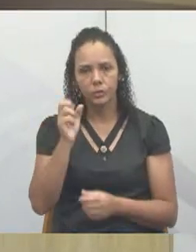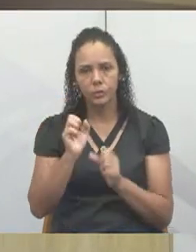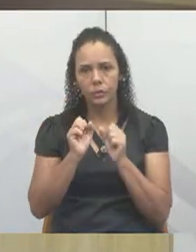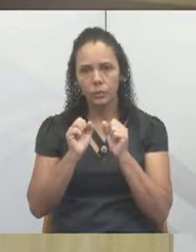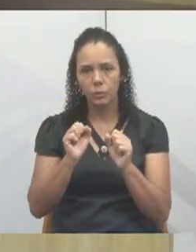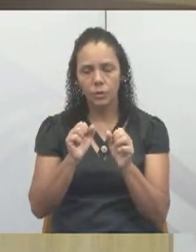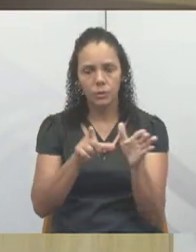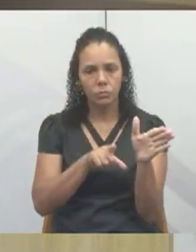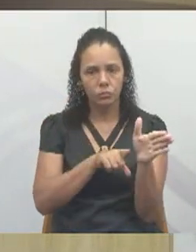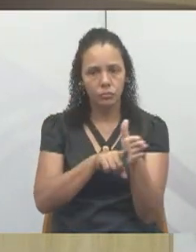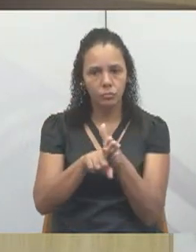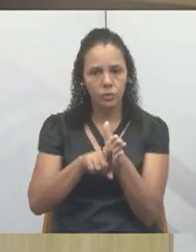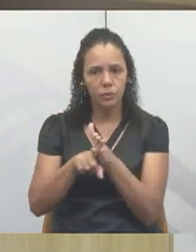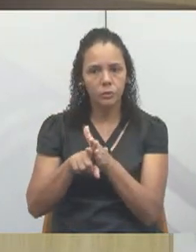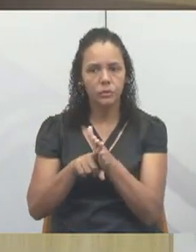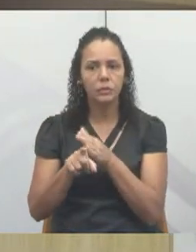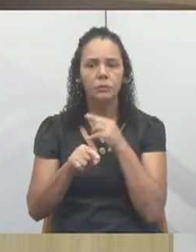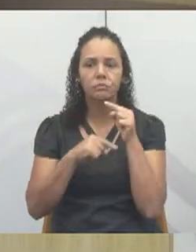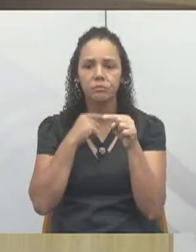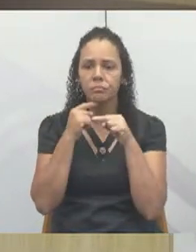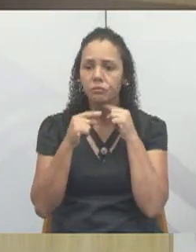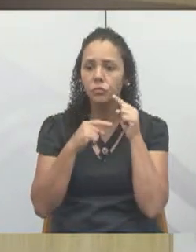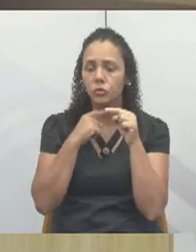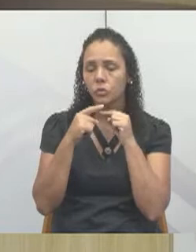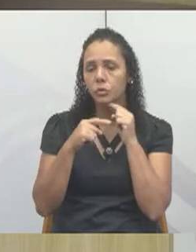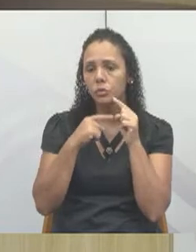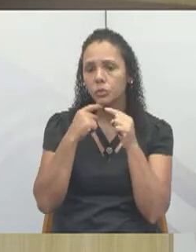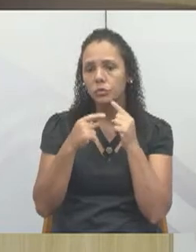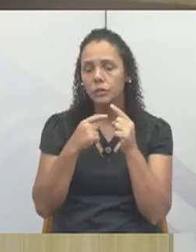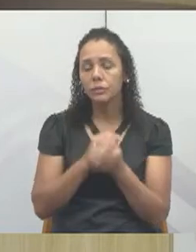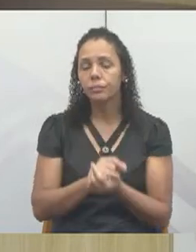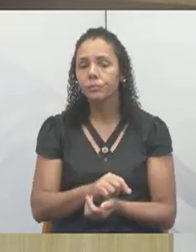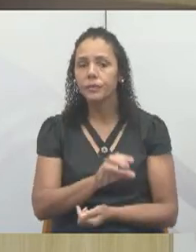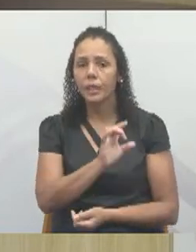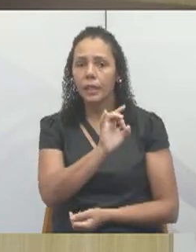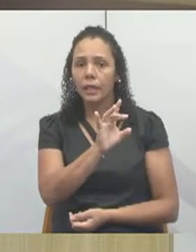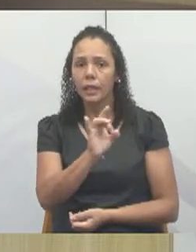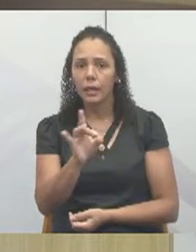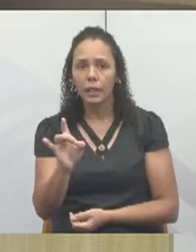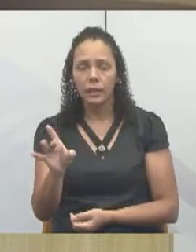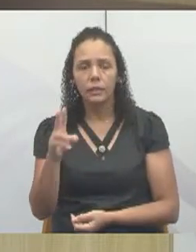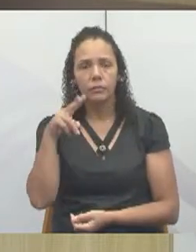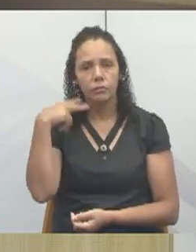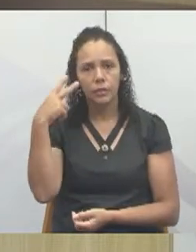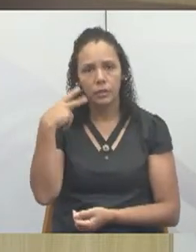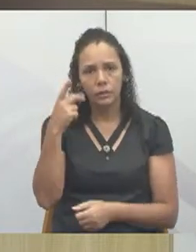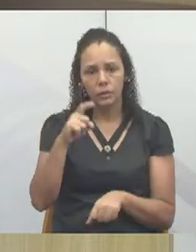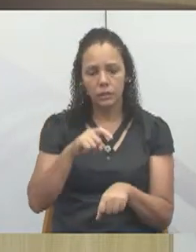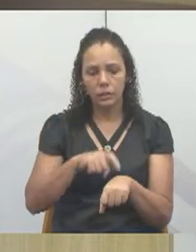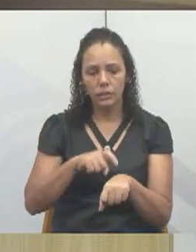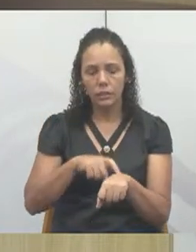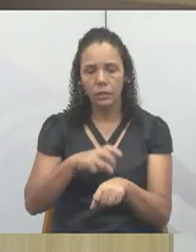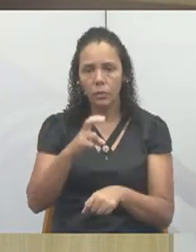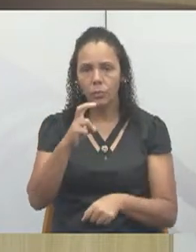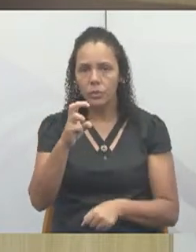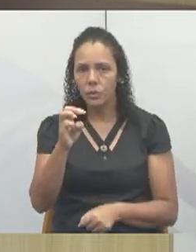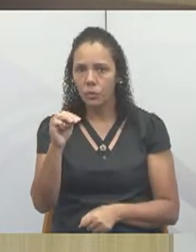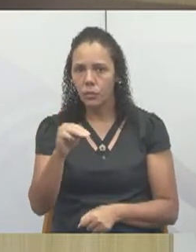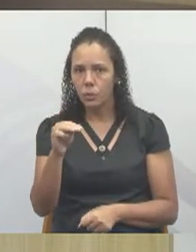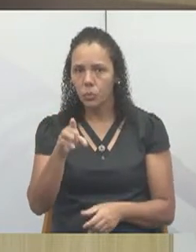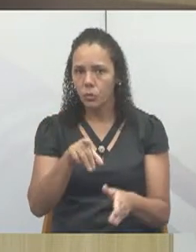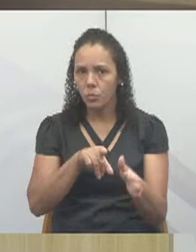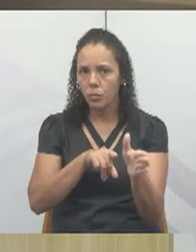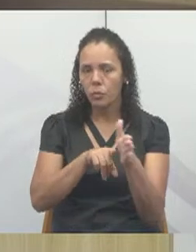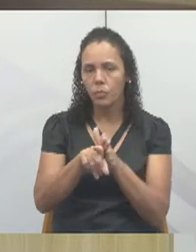para esclarecimentos e dúvidas, assim, cada vereador terá um total de 5 minutos para fazer a pergunta